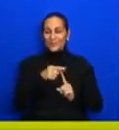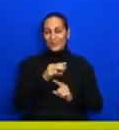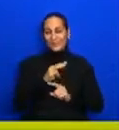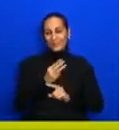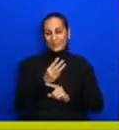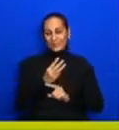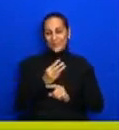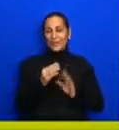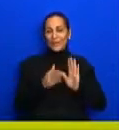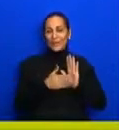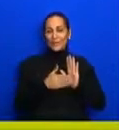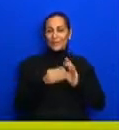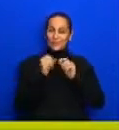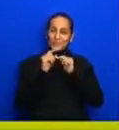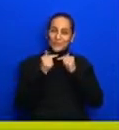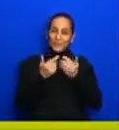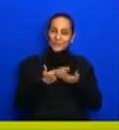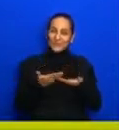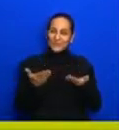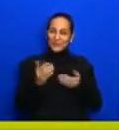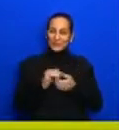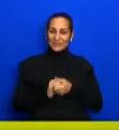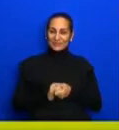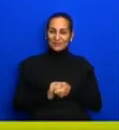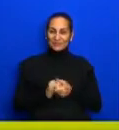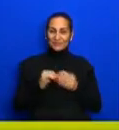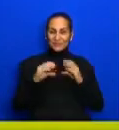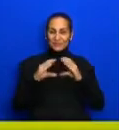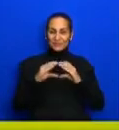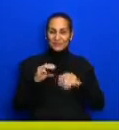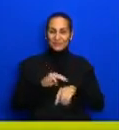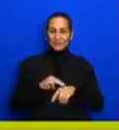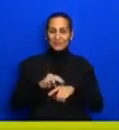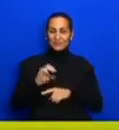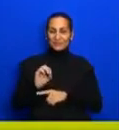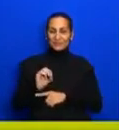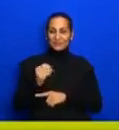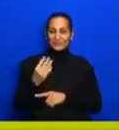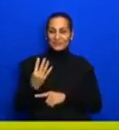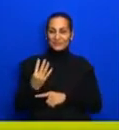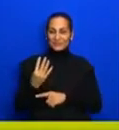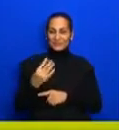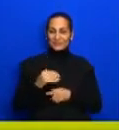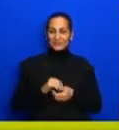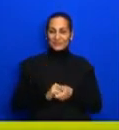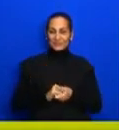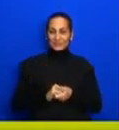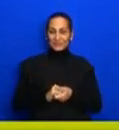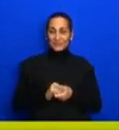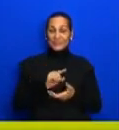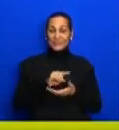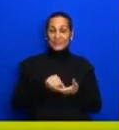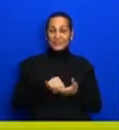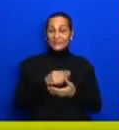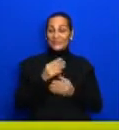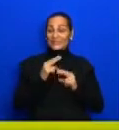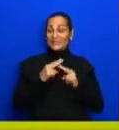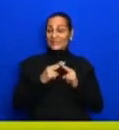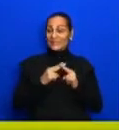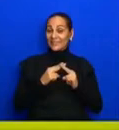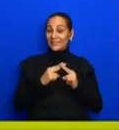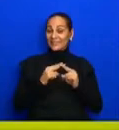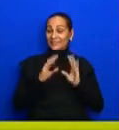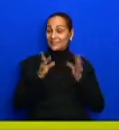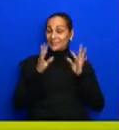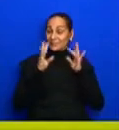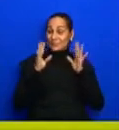Mais Milionária. Aposte e boa sorte. Bola marrom 04. Marrom 04. Loterias